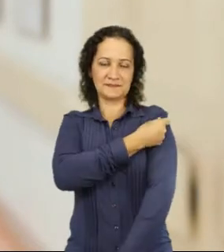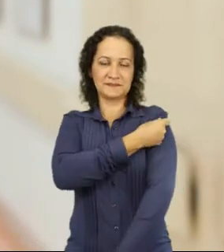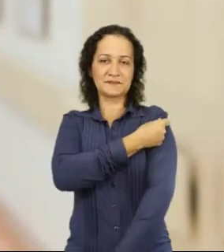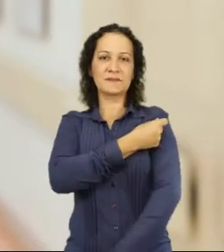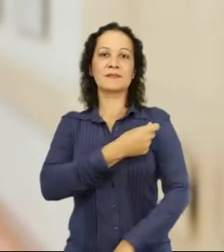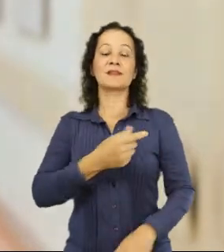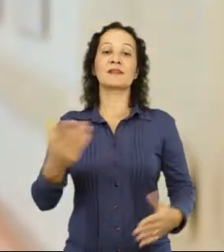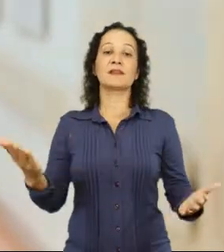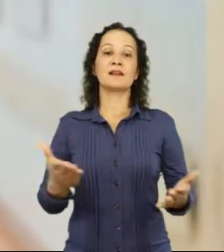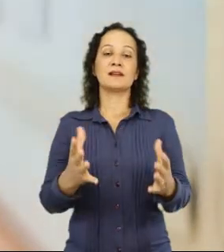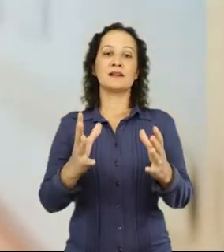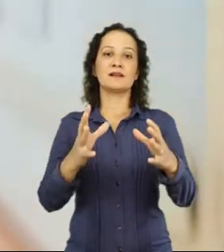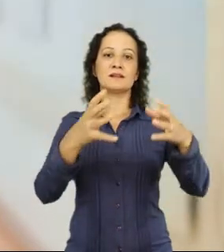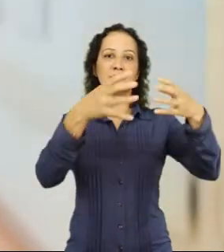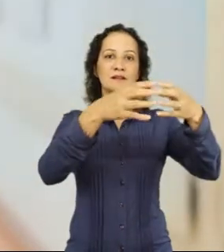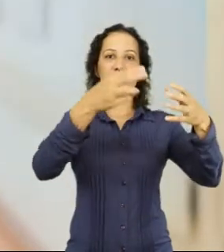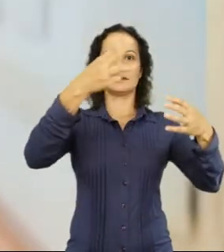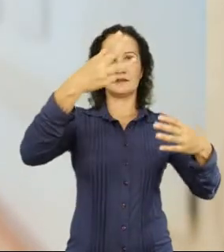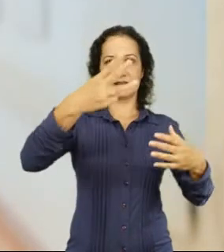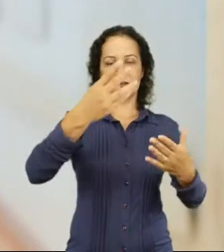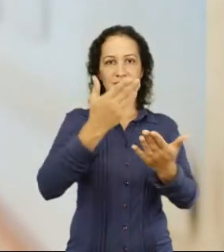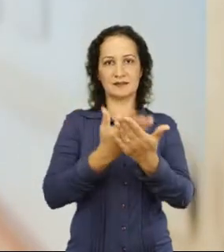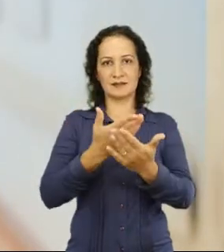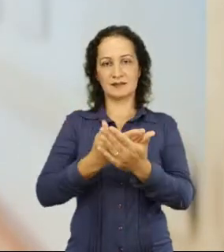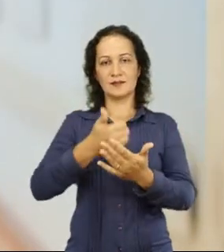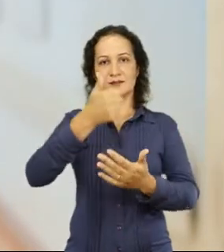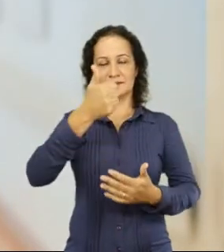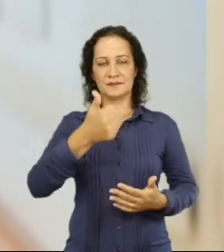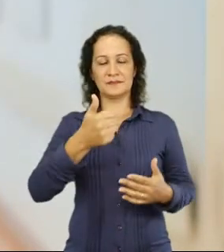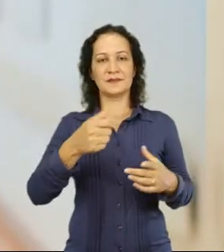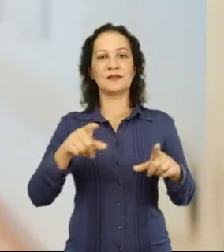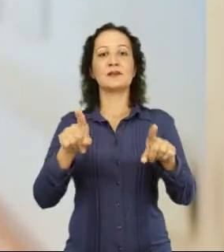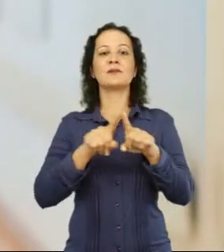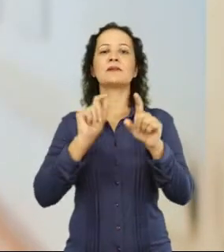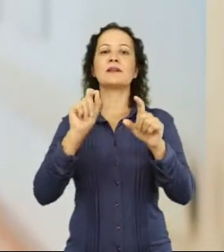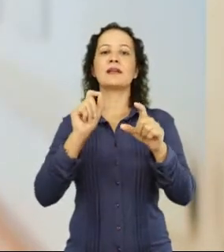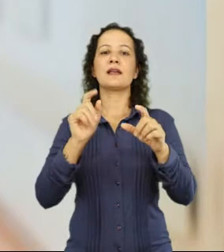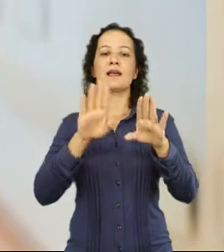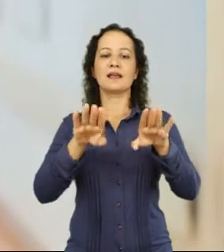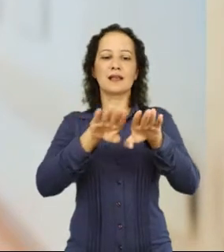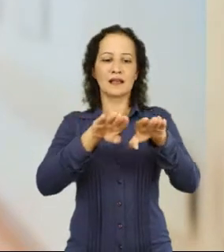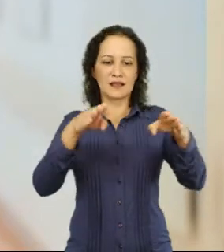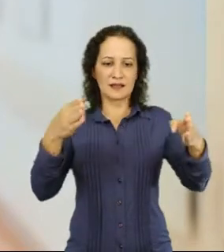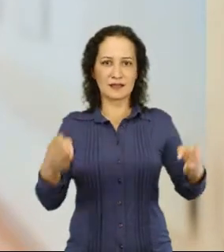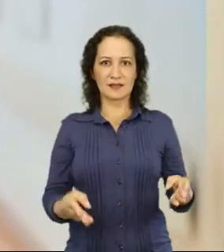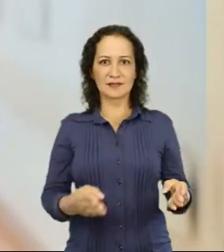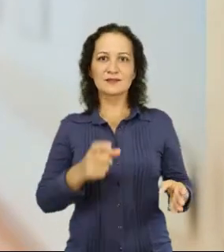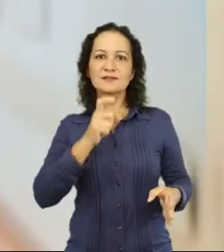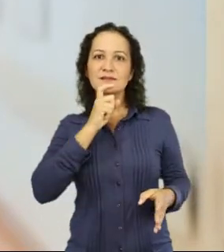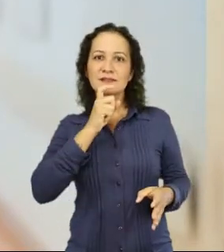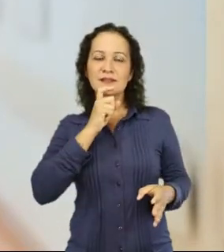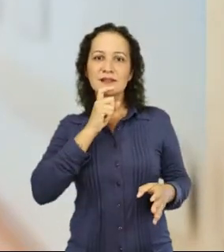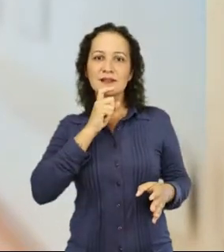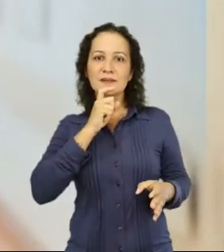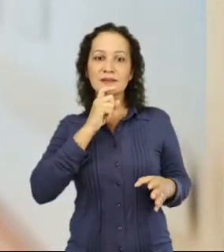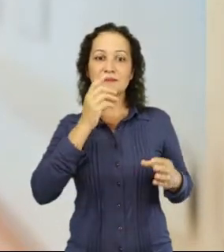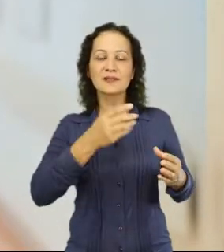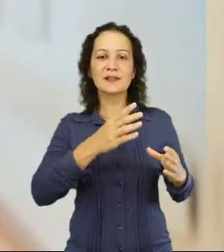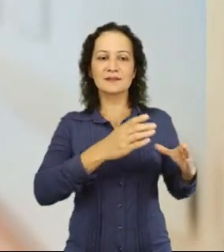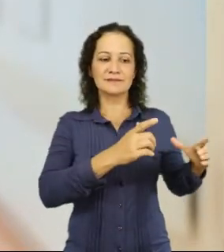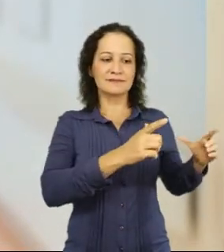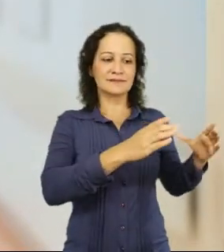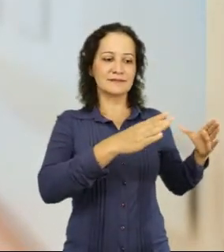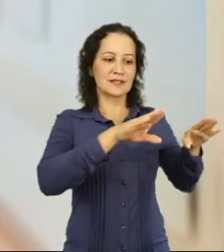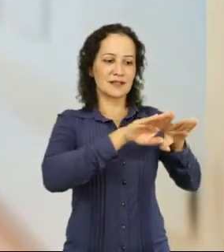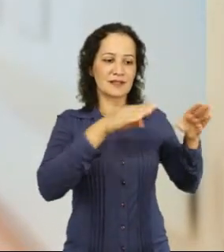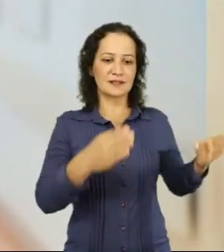3, onde vamos abordar a organização das caixas térmicas para transporte. Essa é uma informação muito importante que